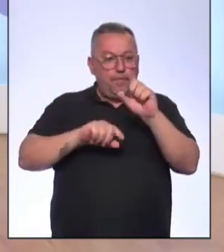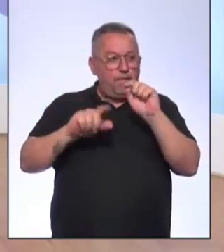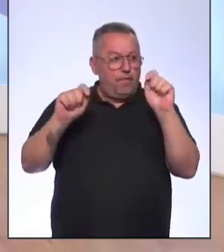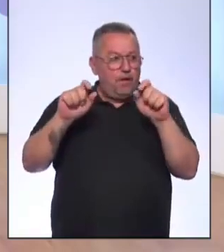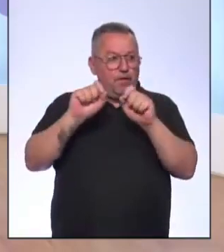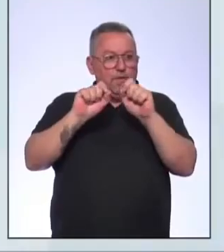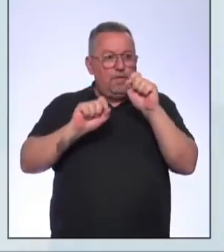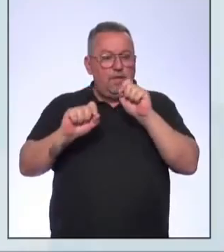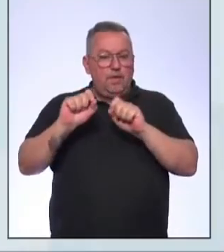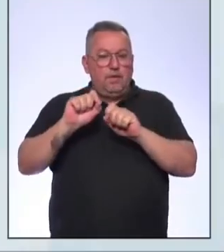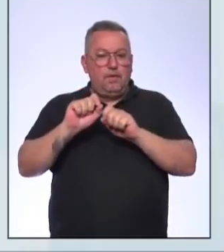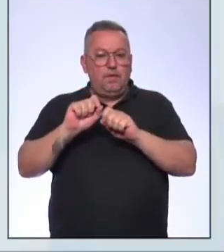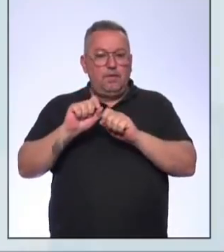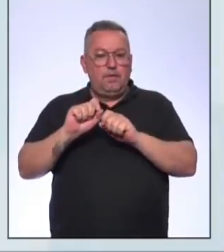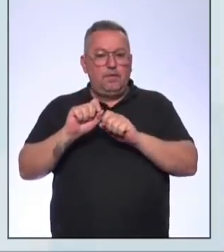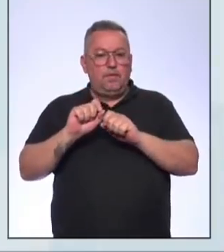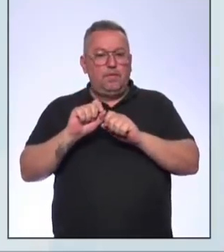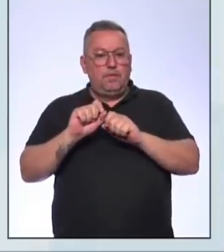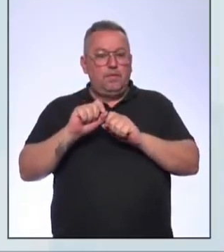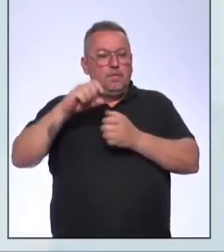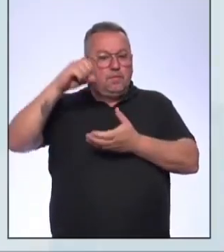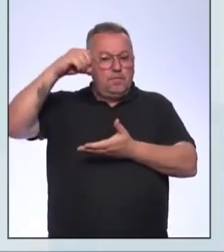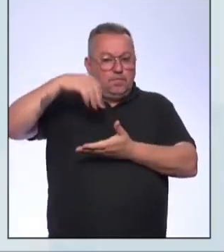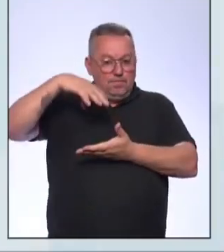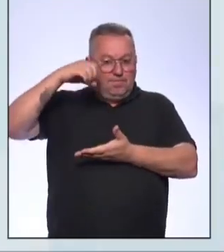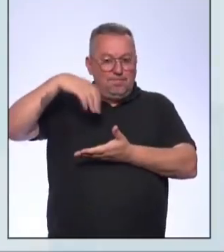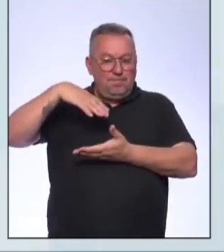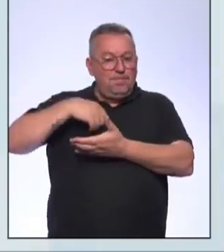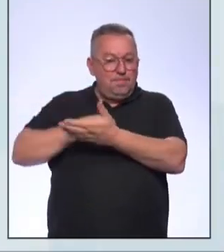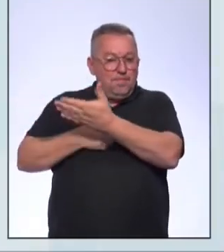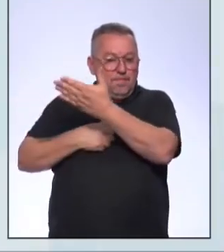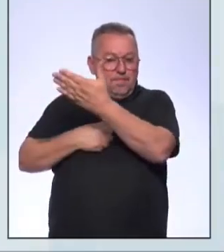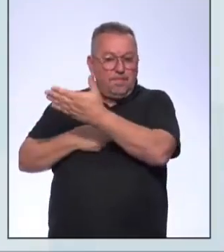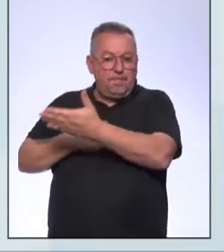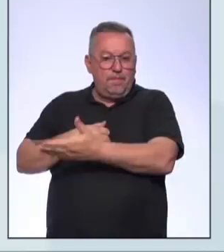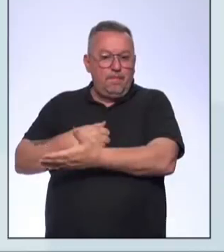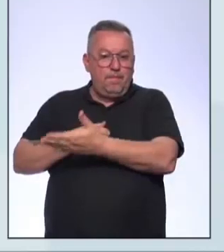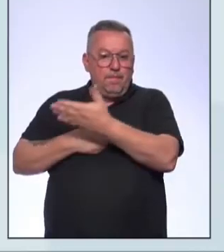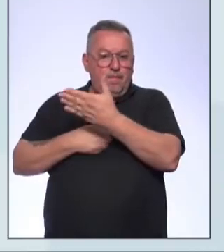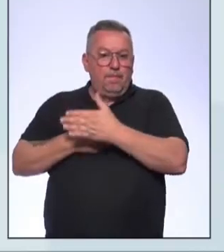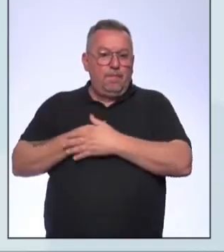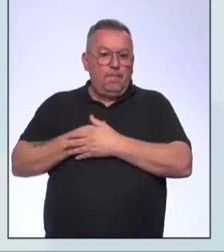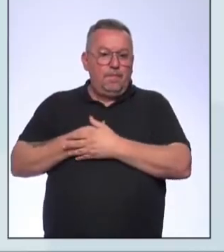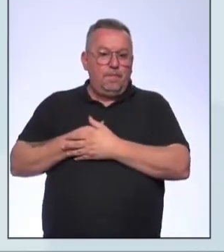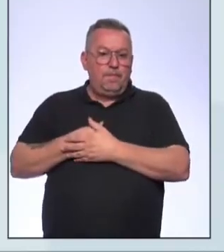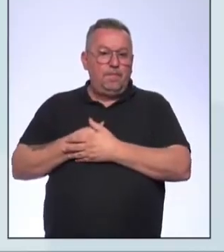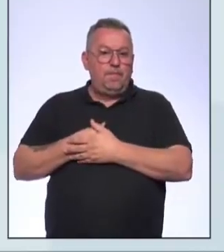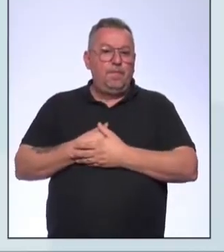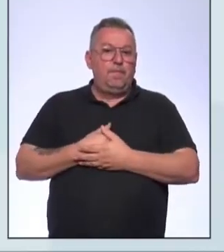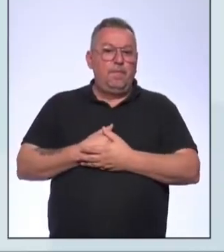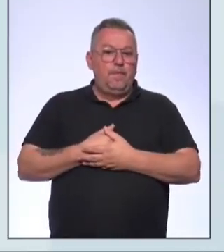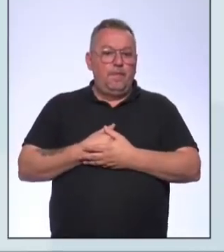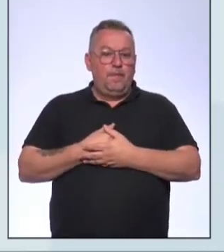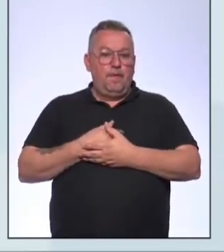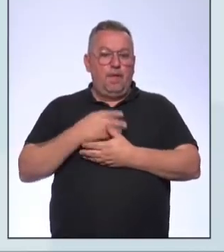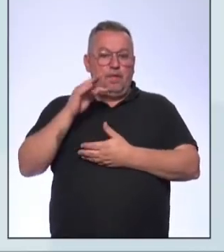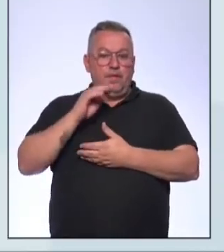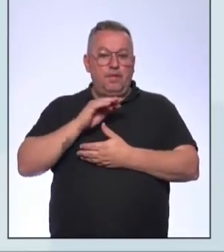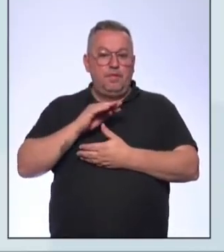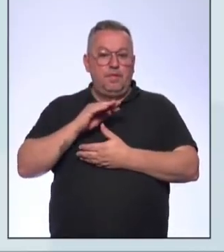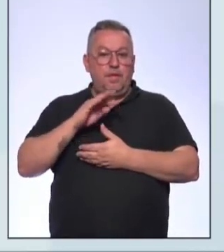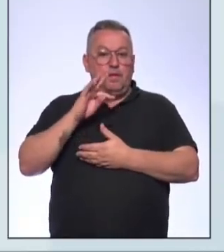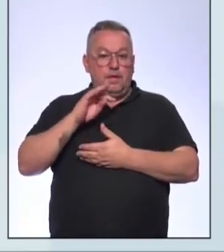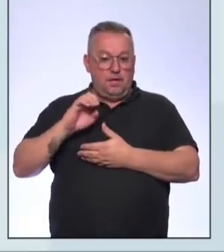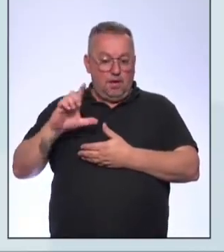dar um print aí, olha só. Eu coloquei my name is, o nome de vocês. Aí tá